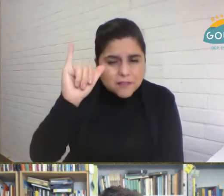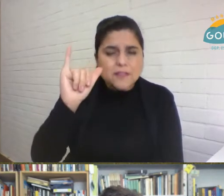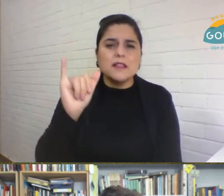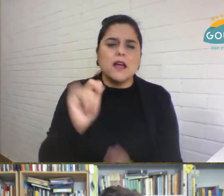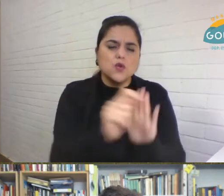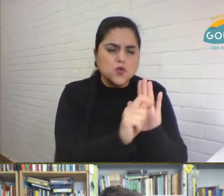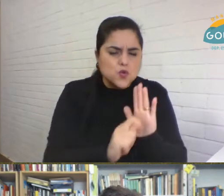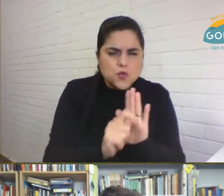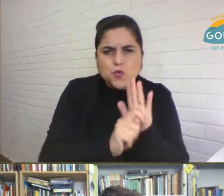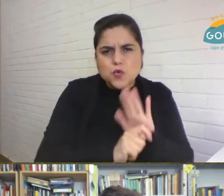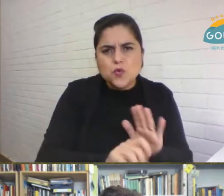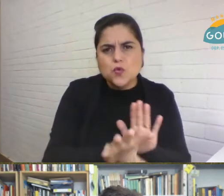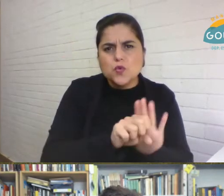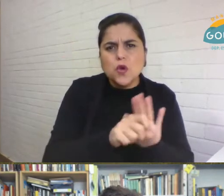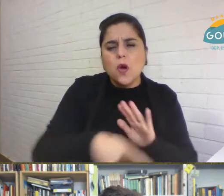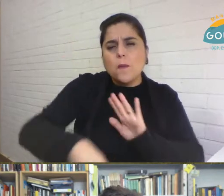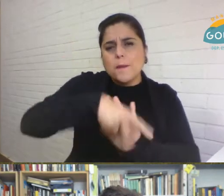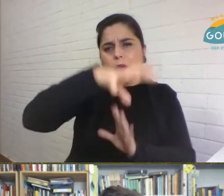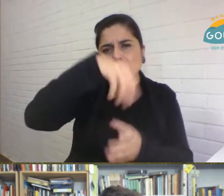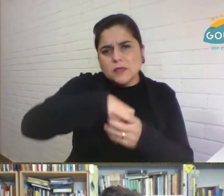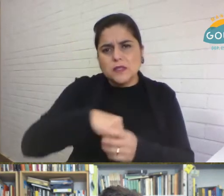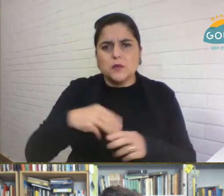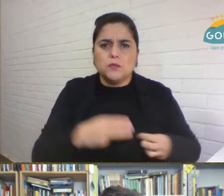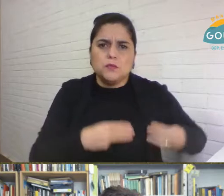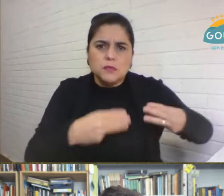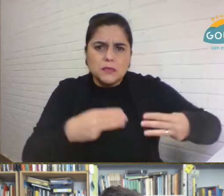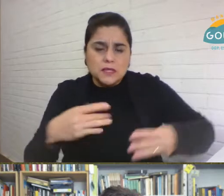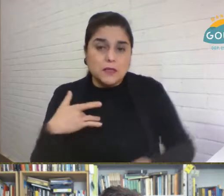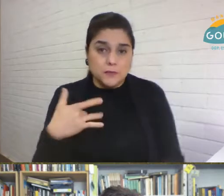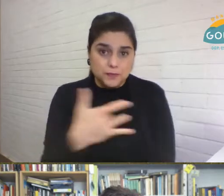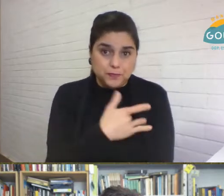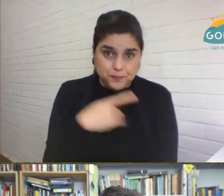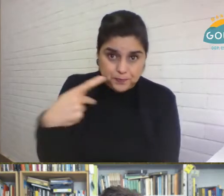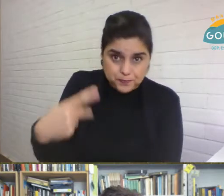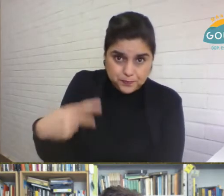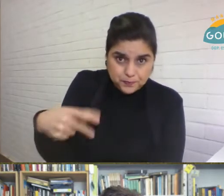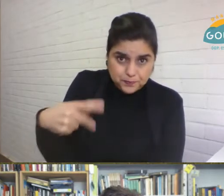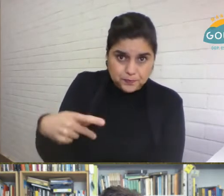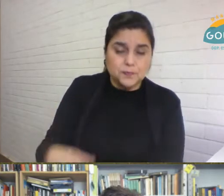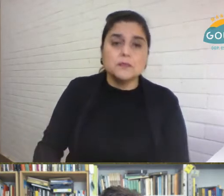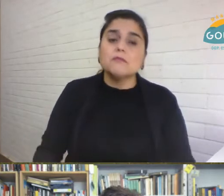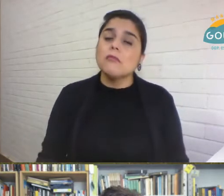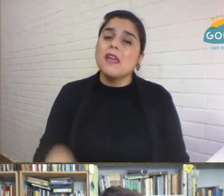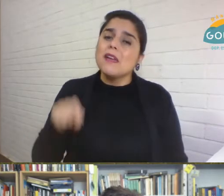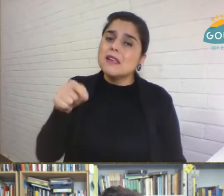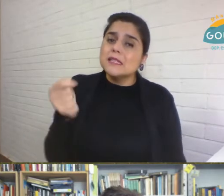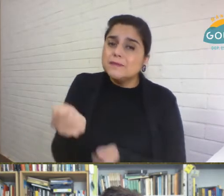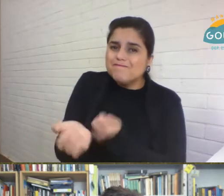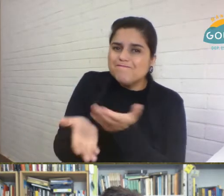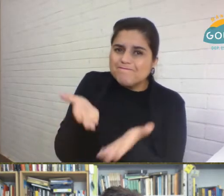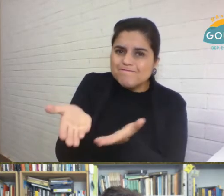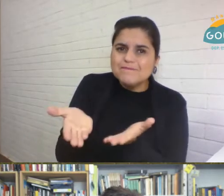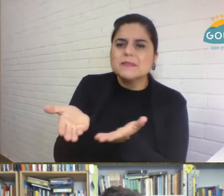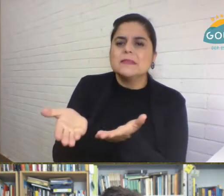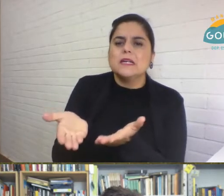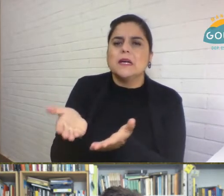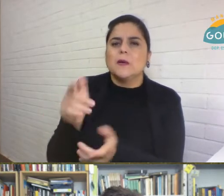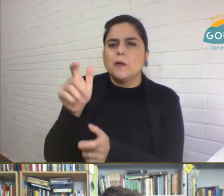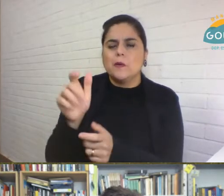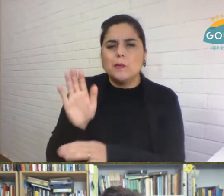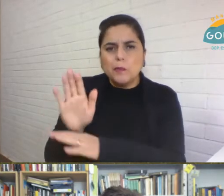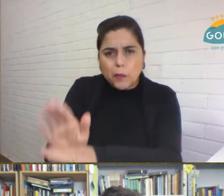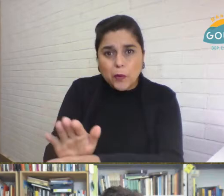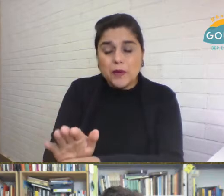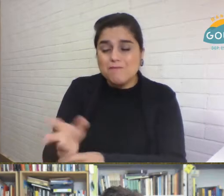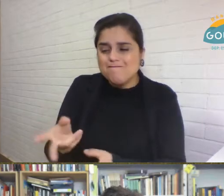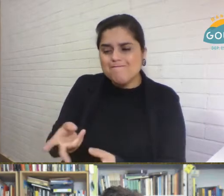Toxicodependência do Ministério da Saúde. Esse serviço sentiu claramente a necessidade